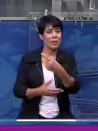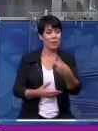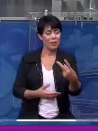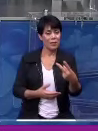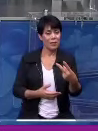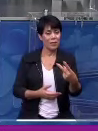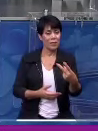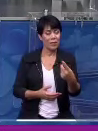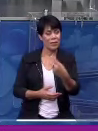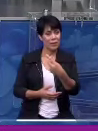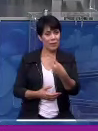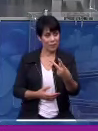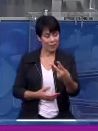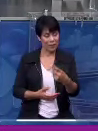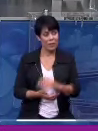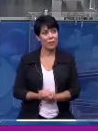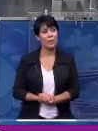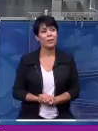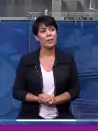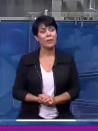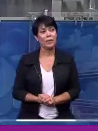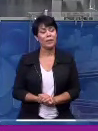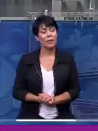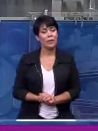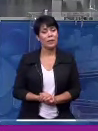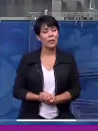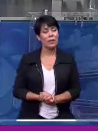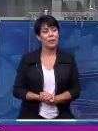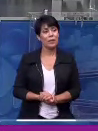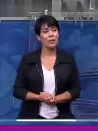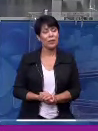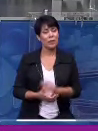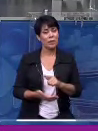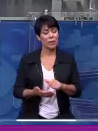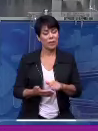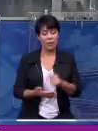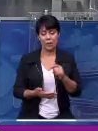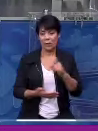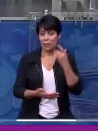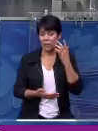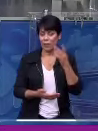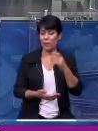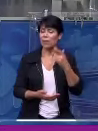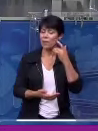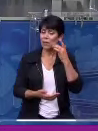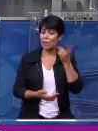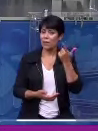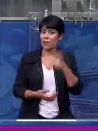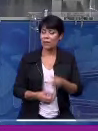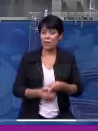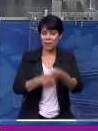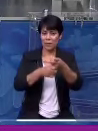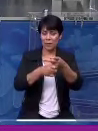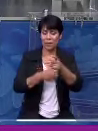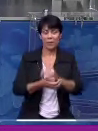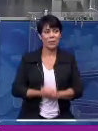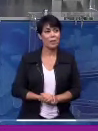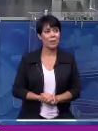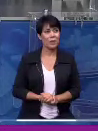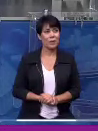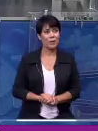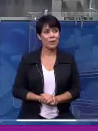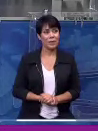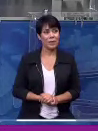12. Amarela, 12. Na Loto Fácil você ganha acertando 11, 12, 13, 14 ou 15